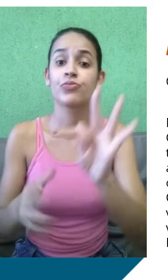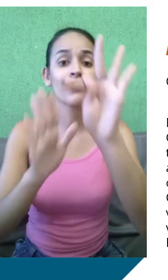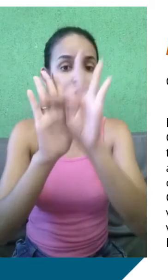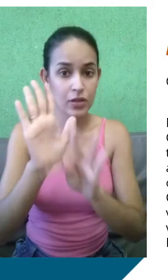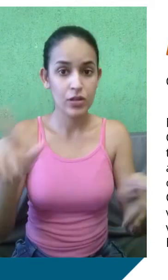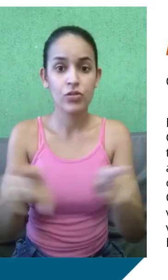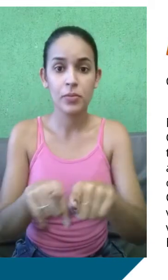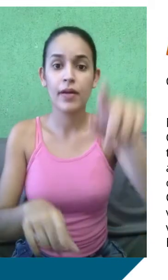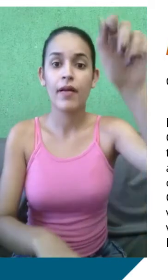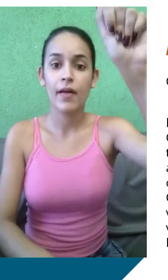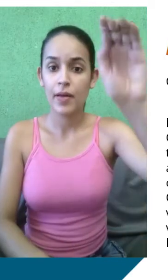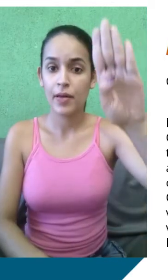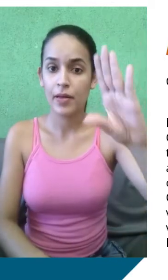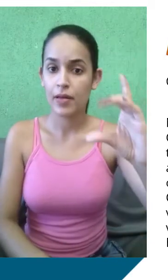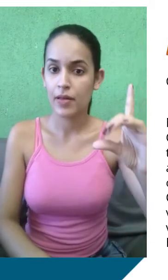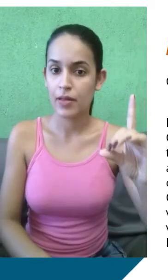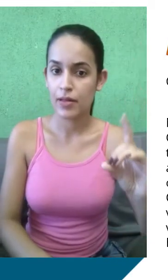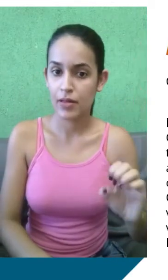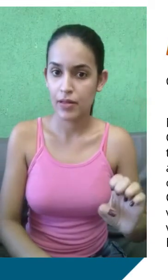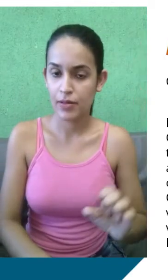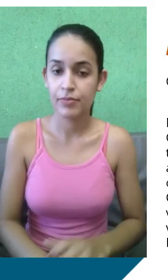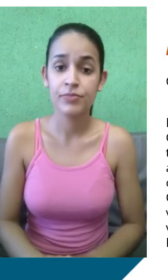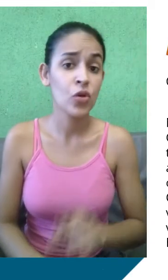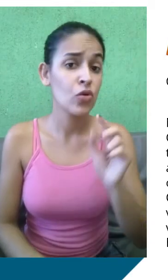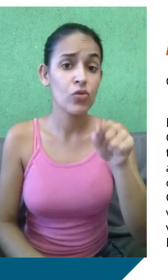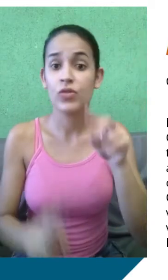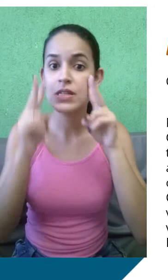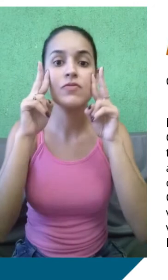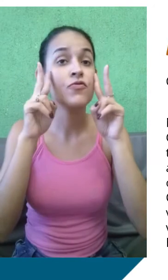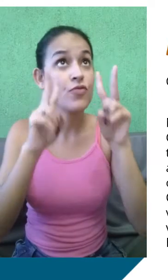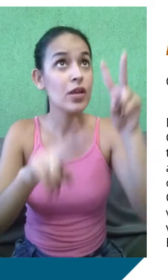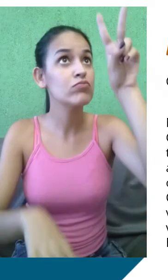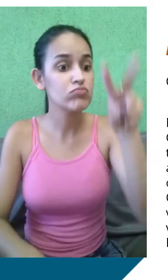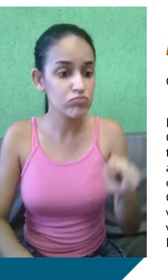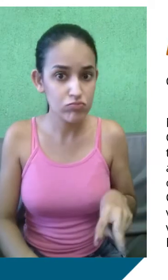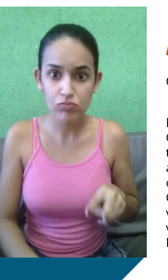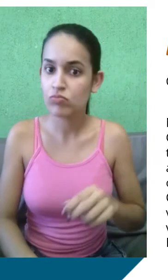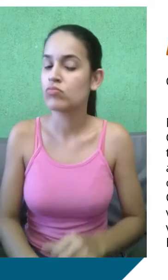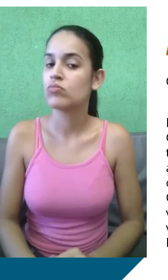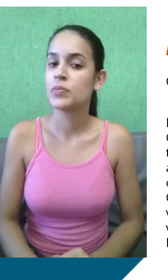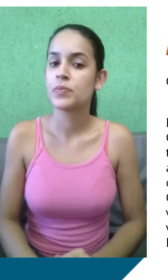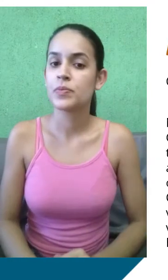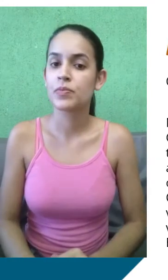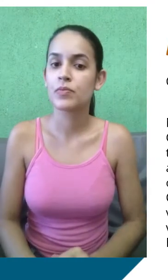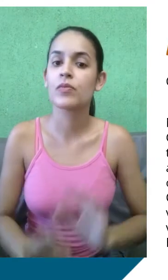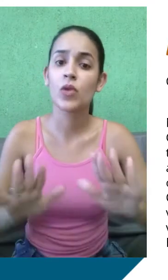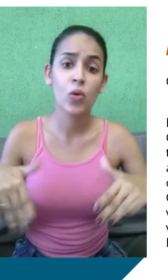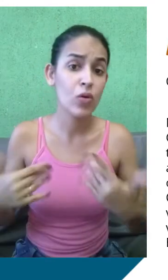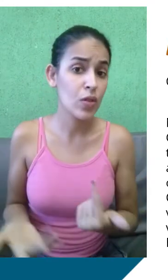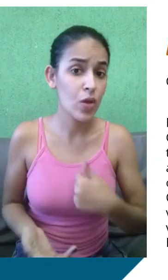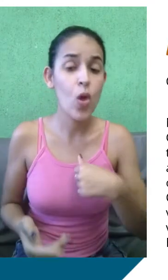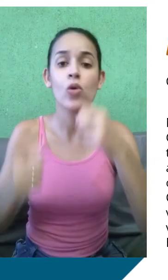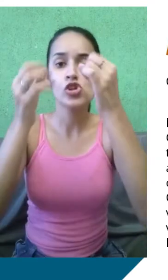enunciados das perguntas e das alternativas. Durante a apresentação, você ficará visualizando o slide do texto, a questão e as